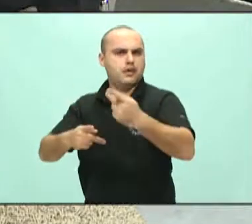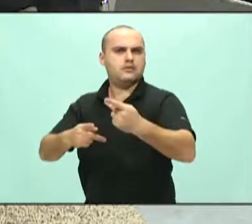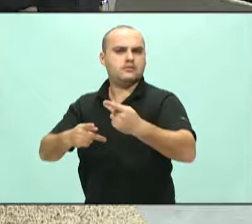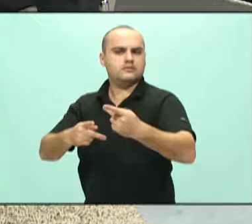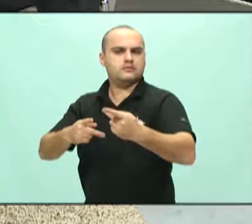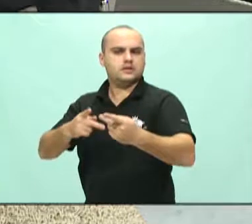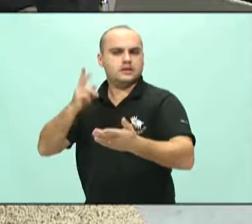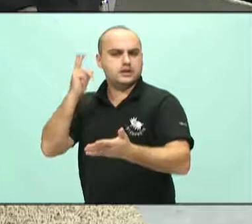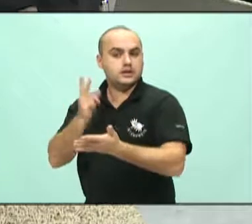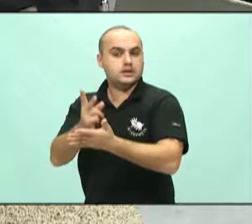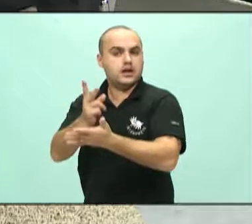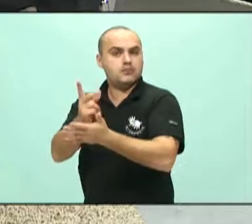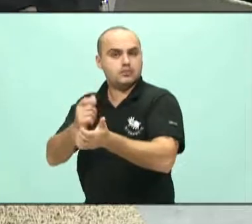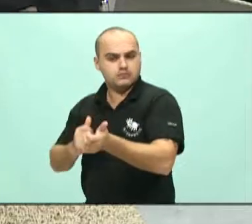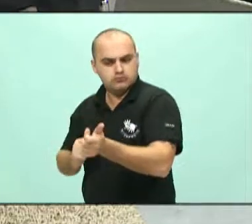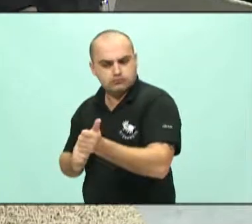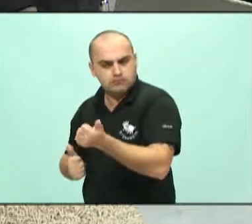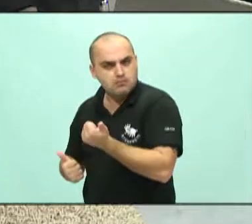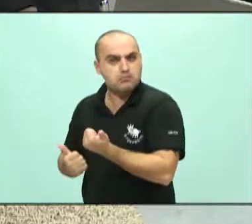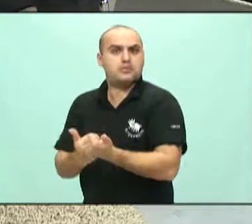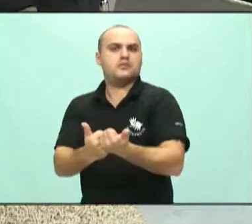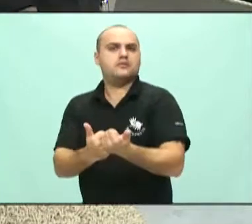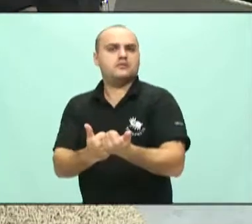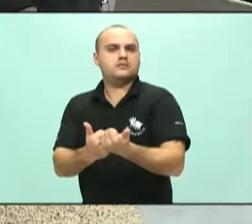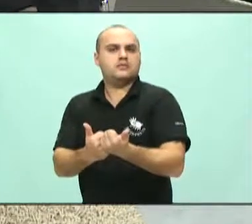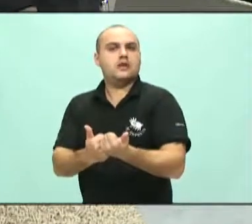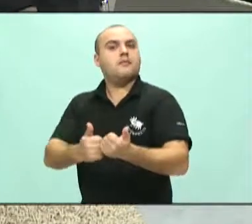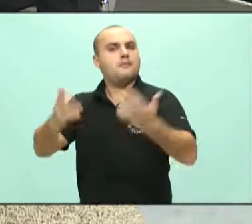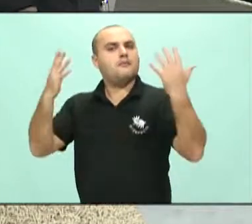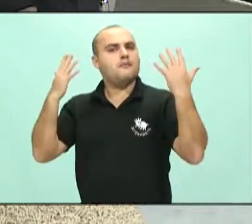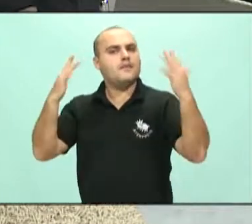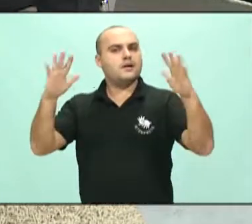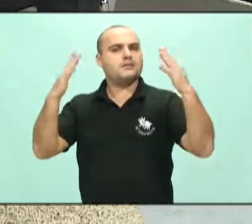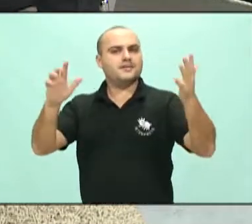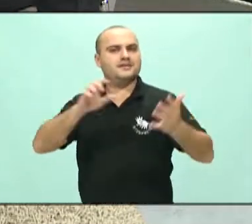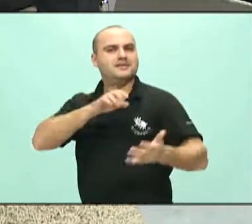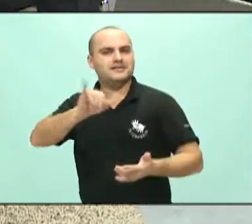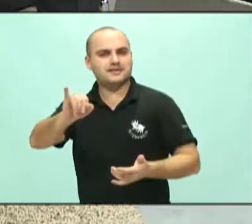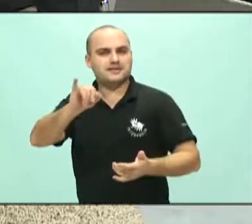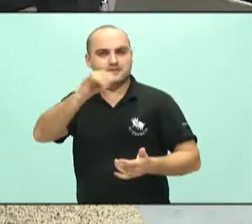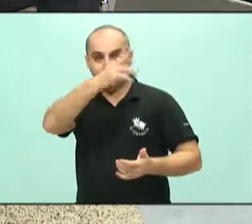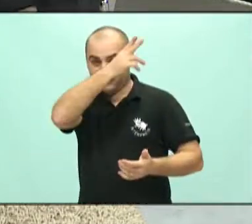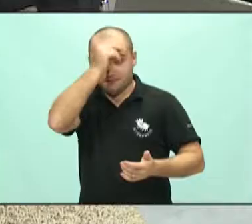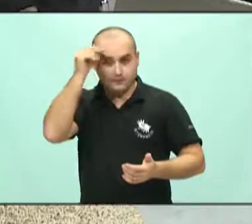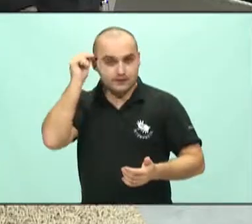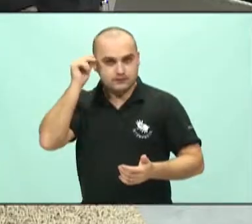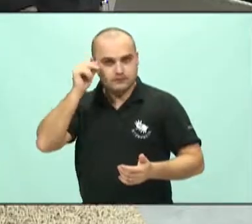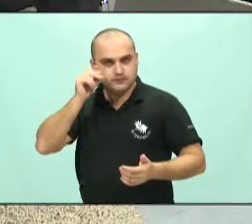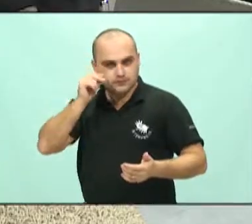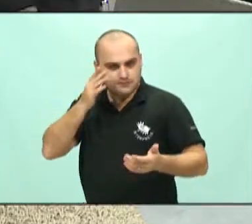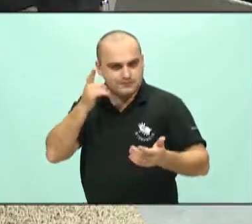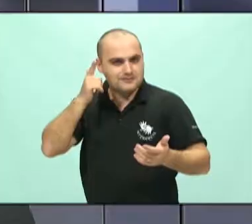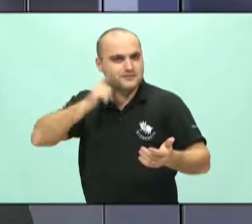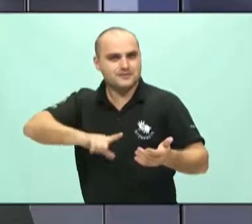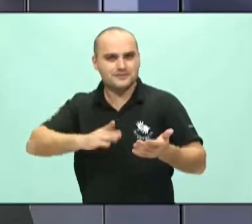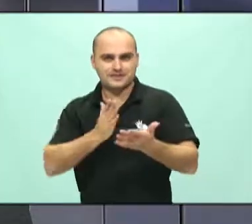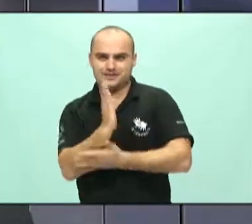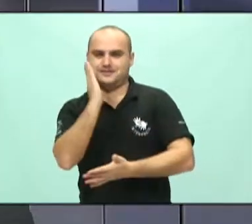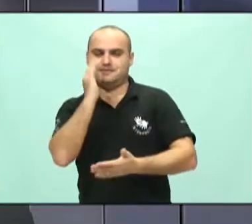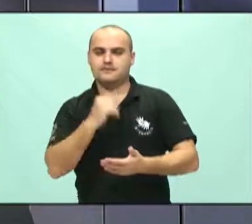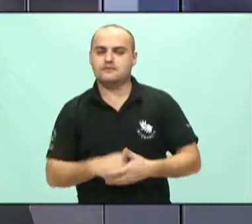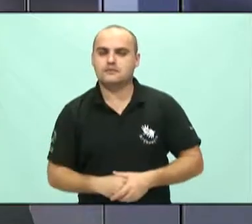todo o apoio, suporte, parabenizando aquilo que o governo faz correto. E os governos todos que passaram sem